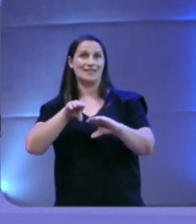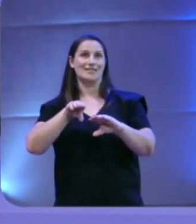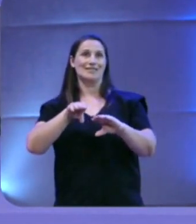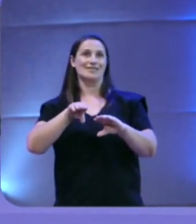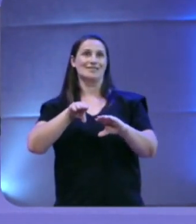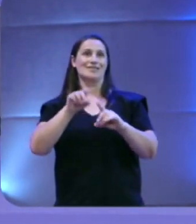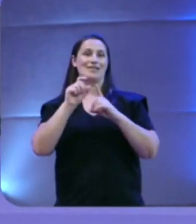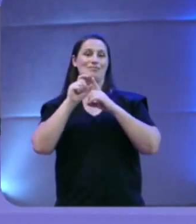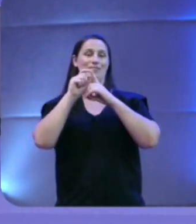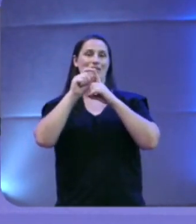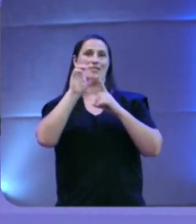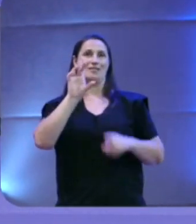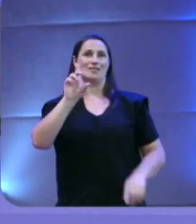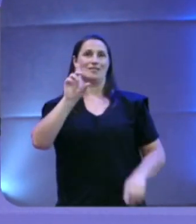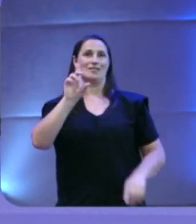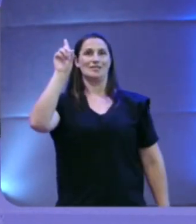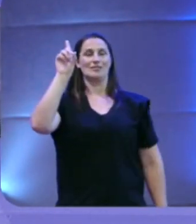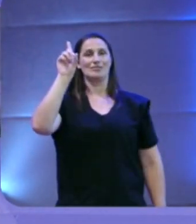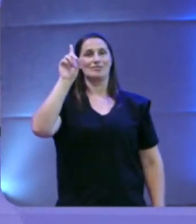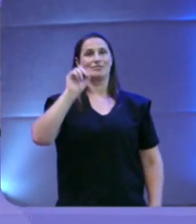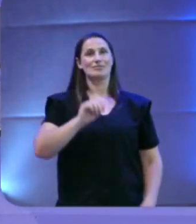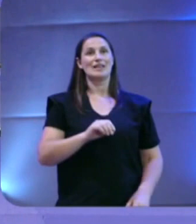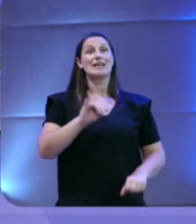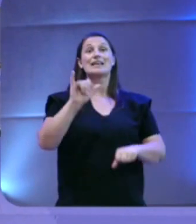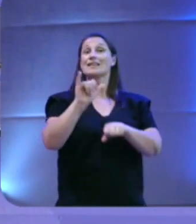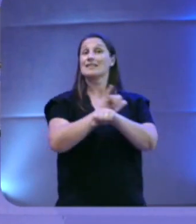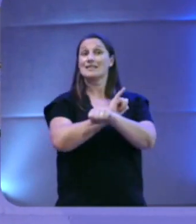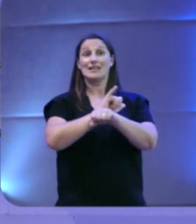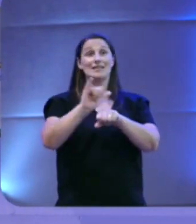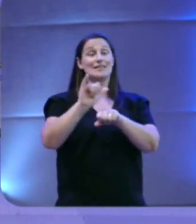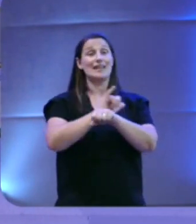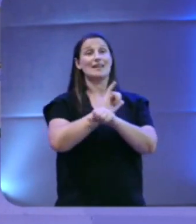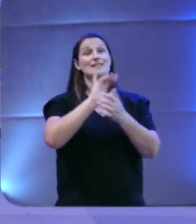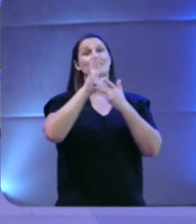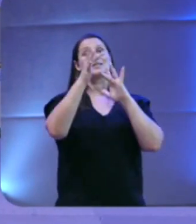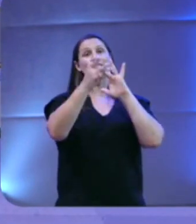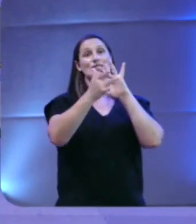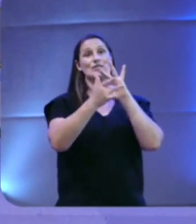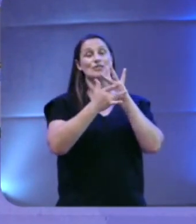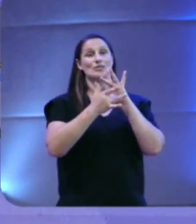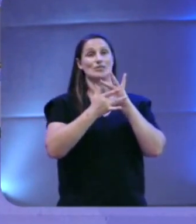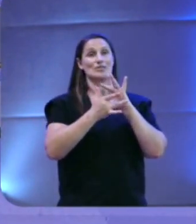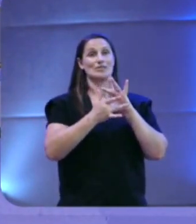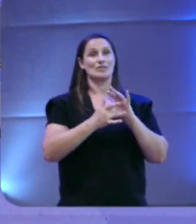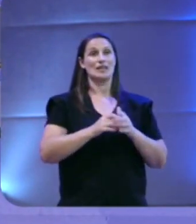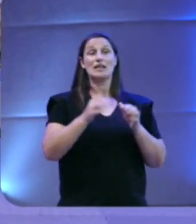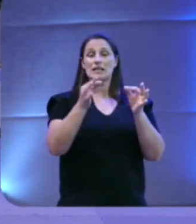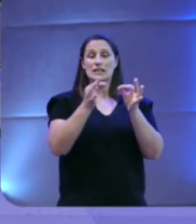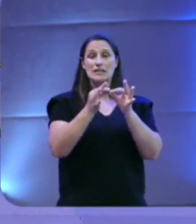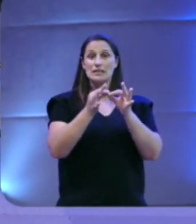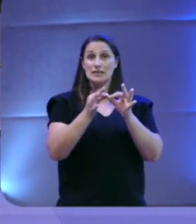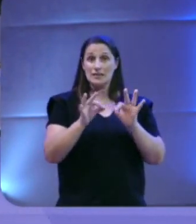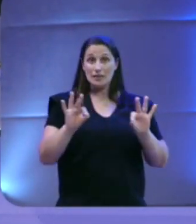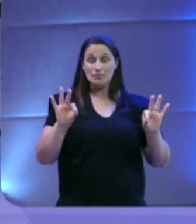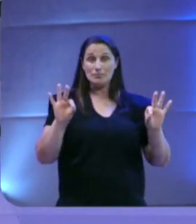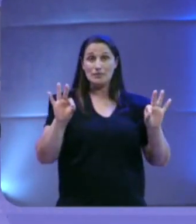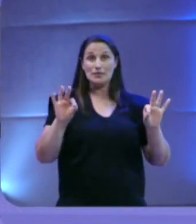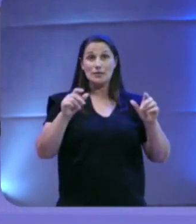Aí está a estratégia de Jesus para como você cumpre a missão de Deus na sua vida. É simples.